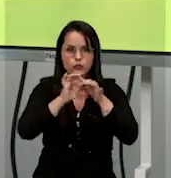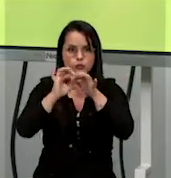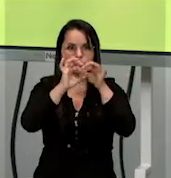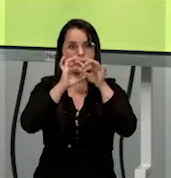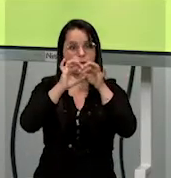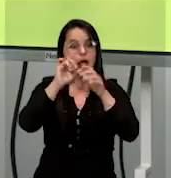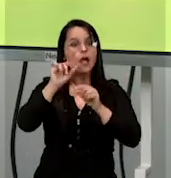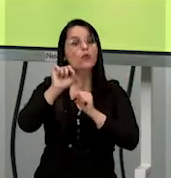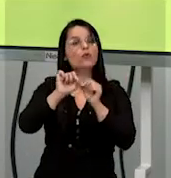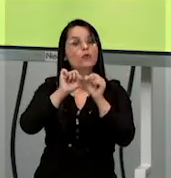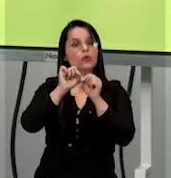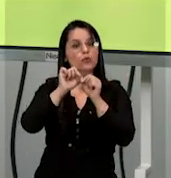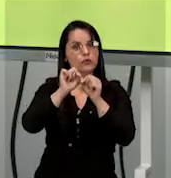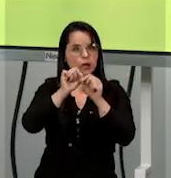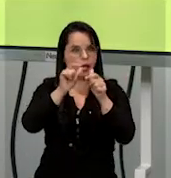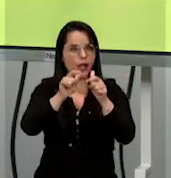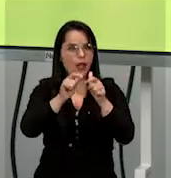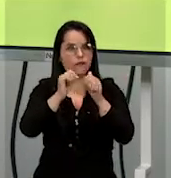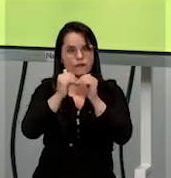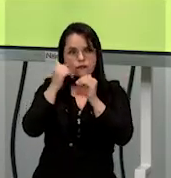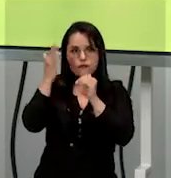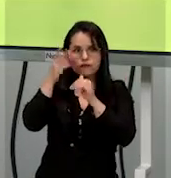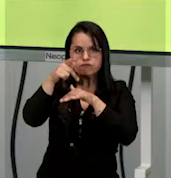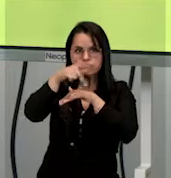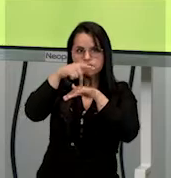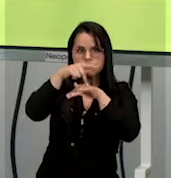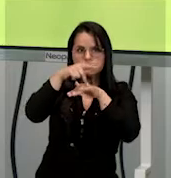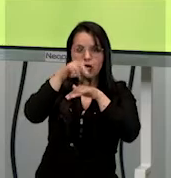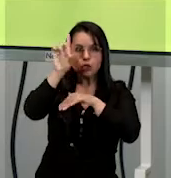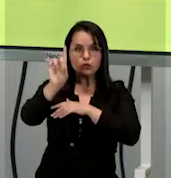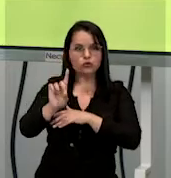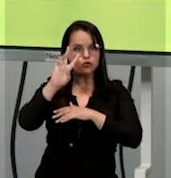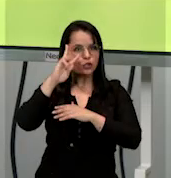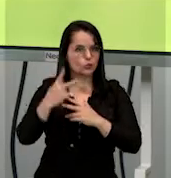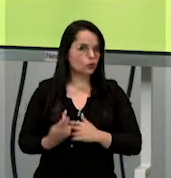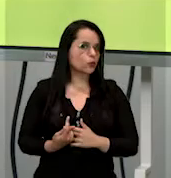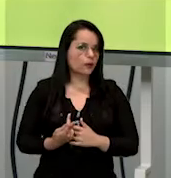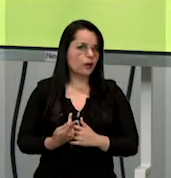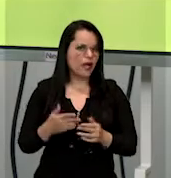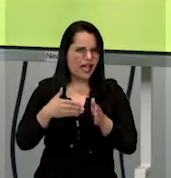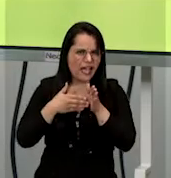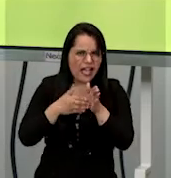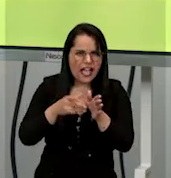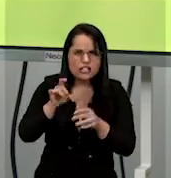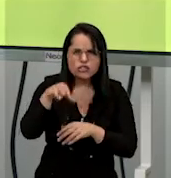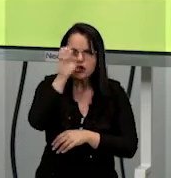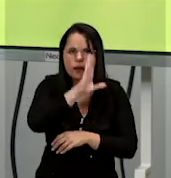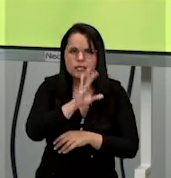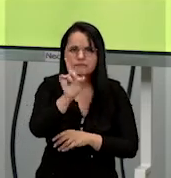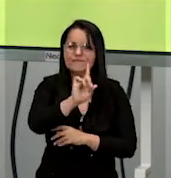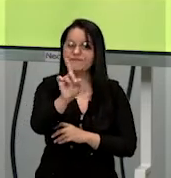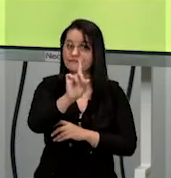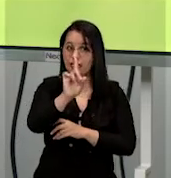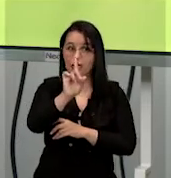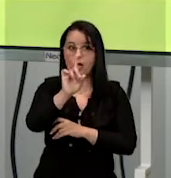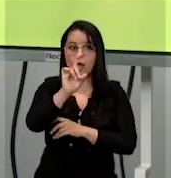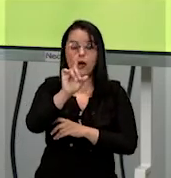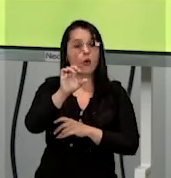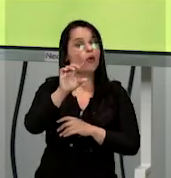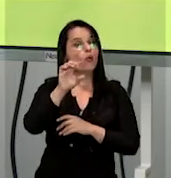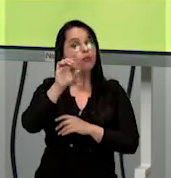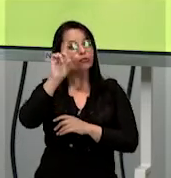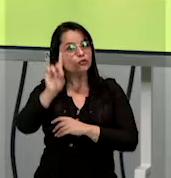uma instituição internacional. Os direitos humanos, então, regem só o nosso país? Não, os direitos humanos